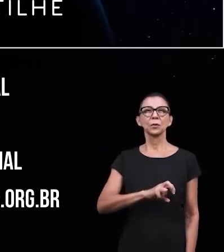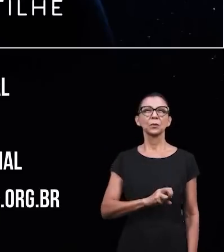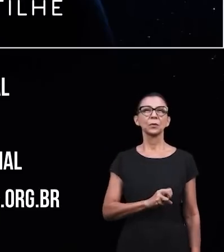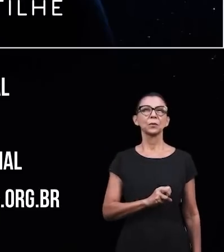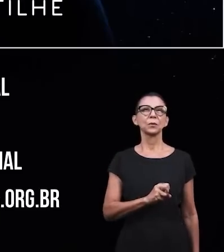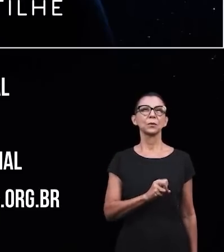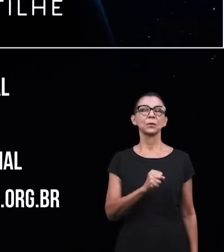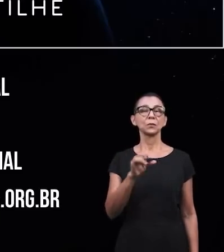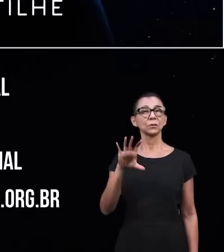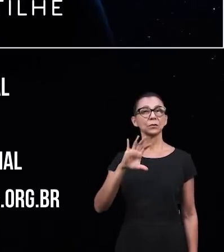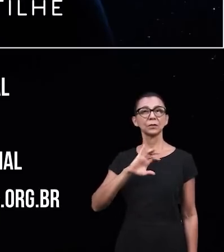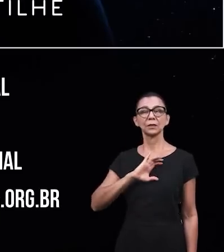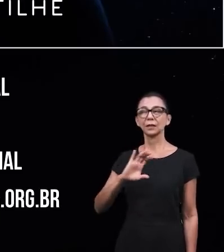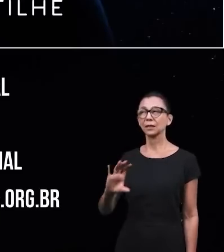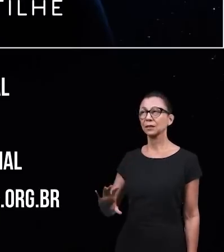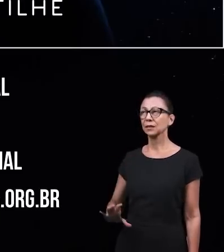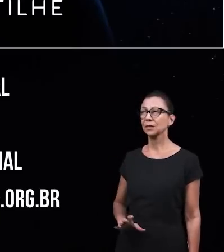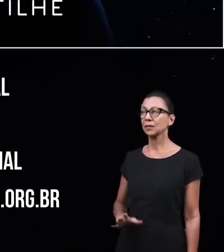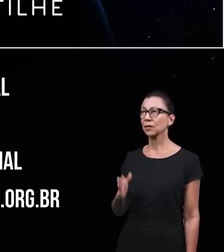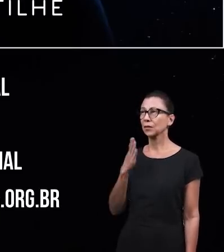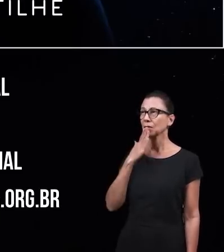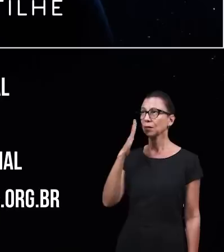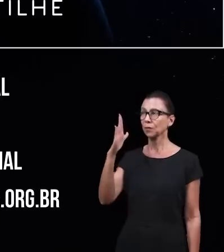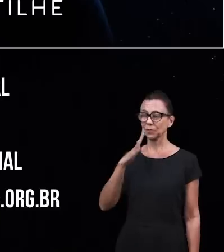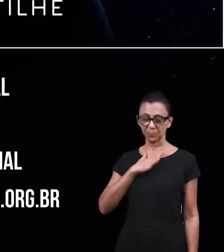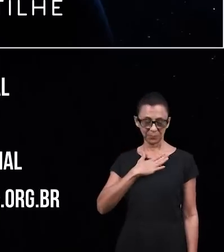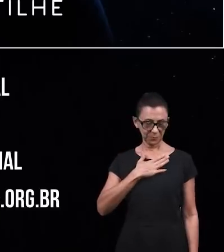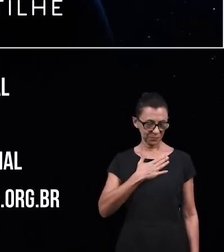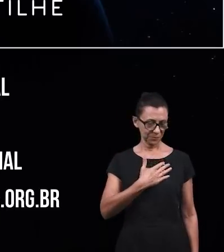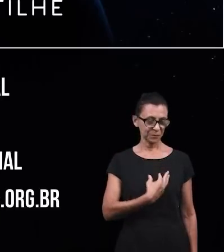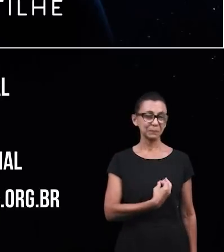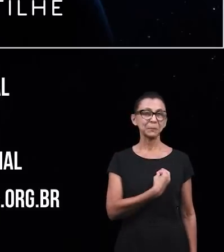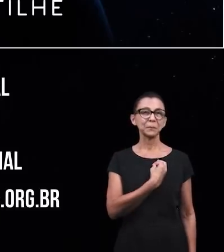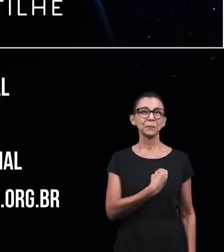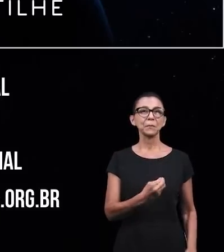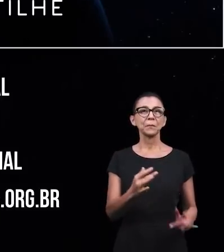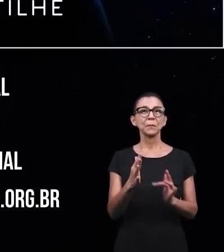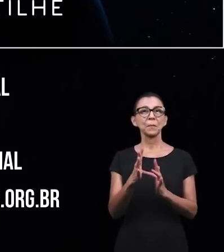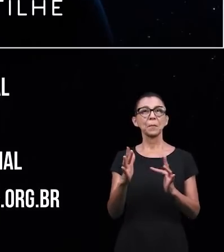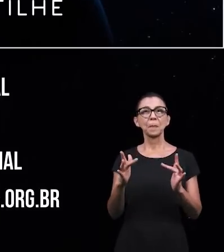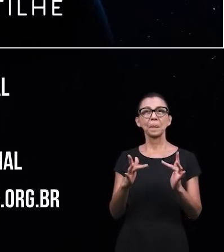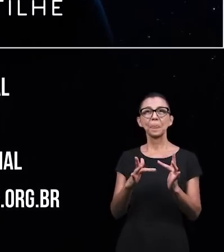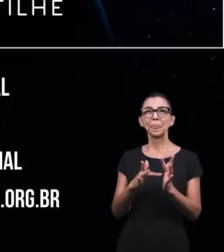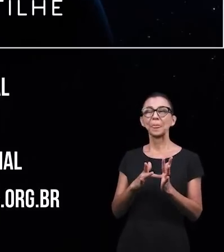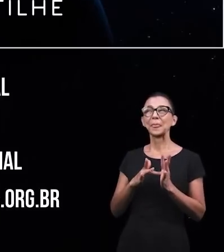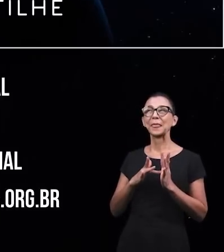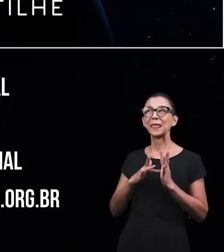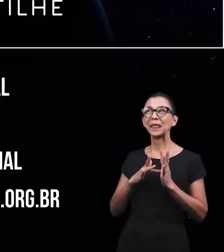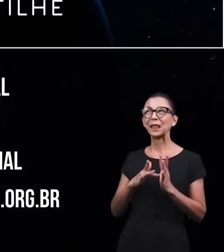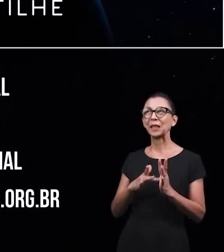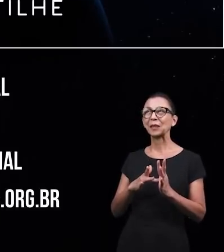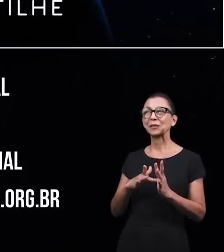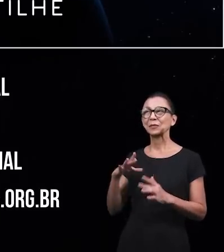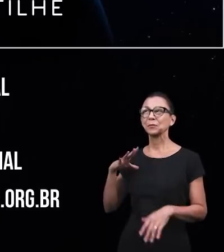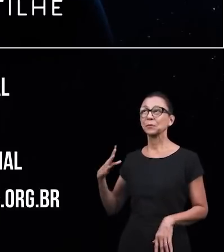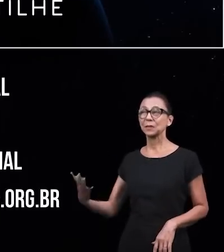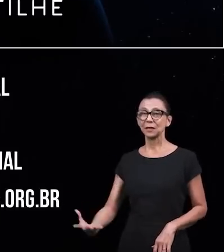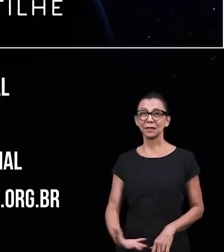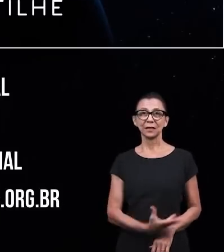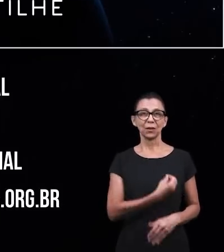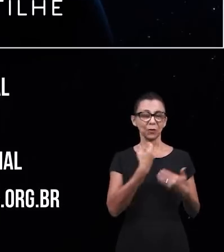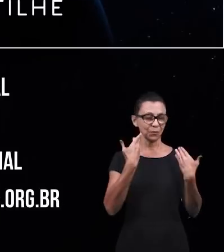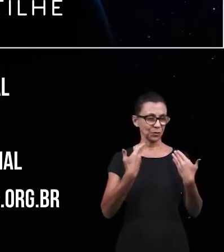que Cristo tem por mim. Jesus achou-me,